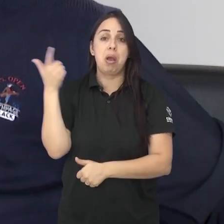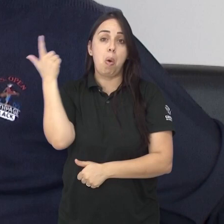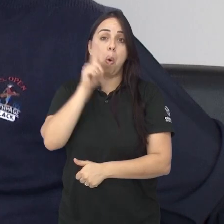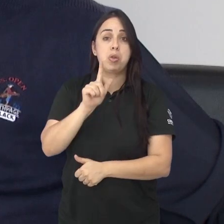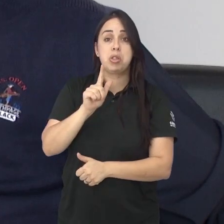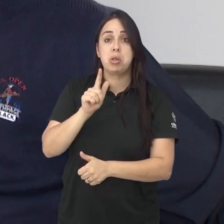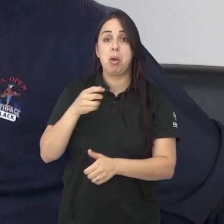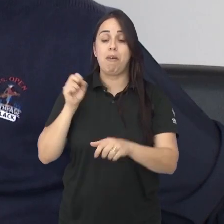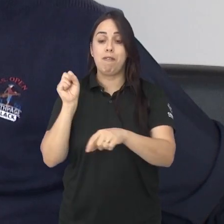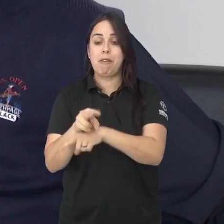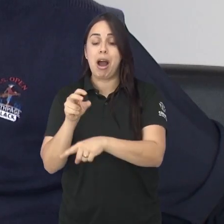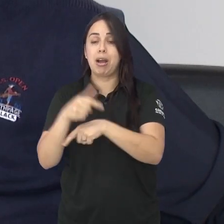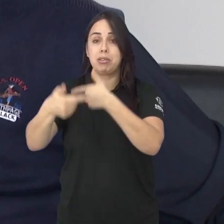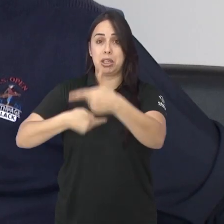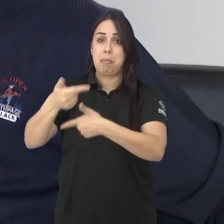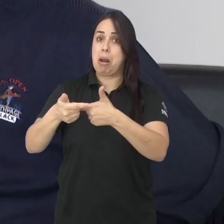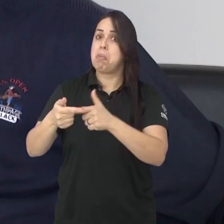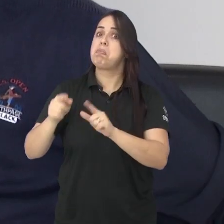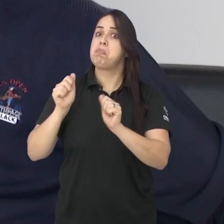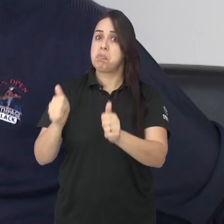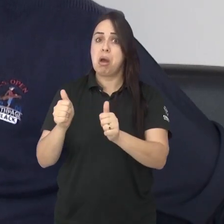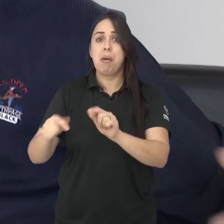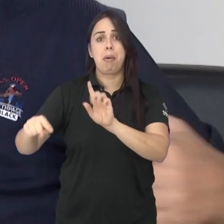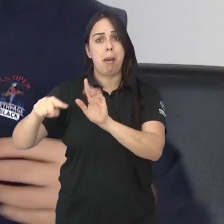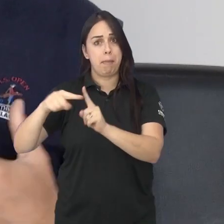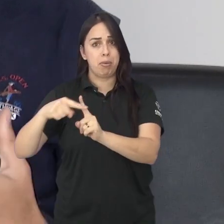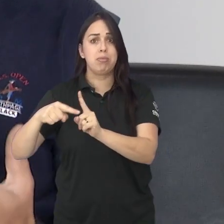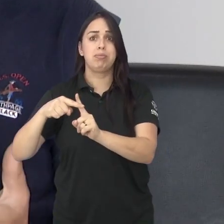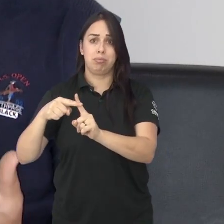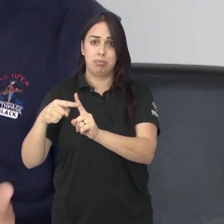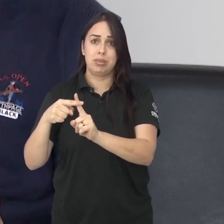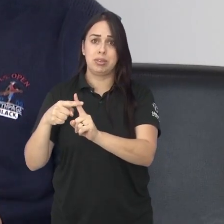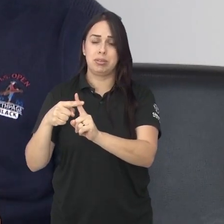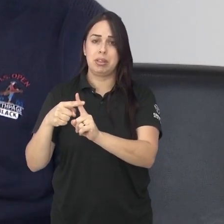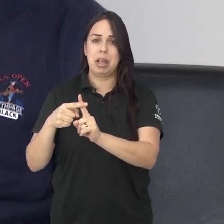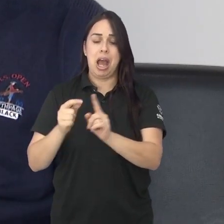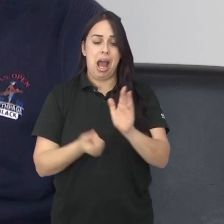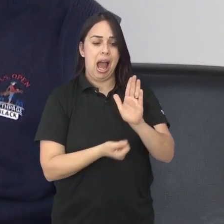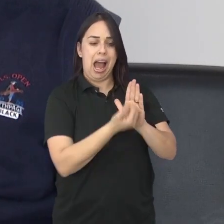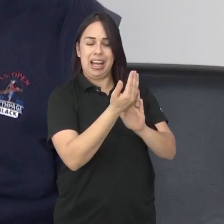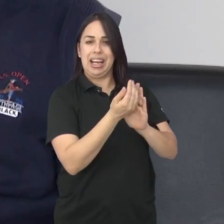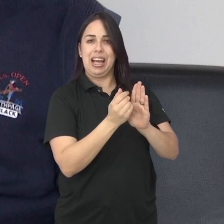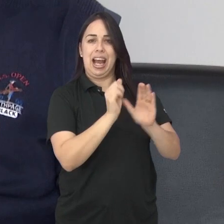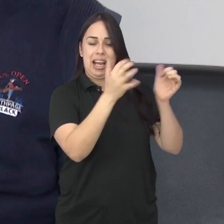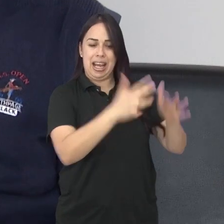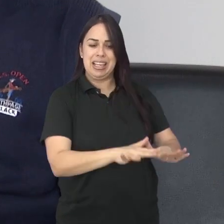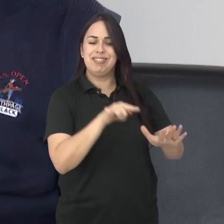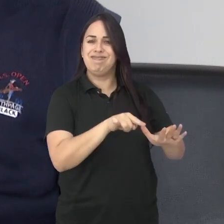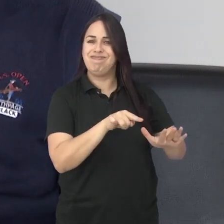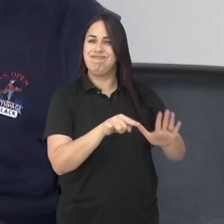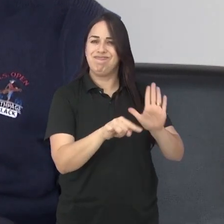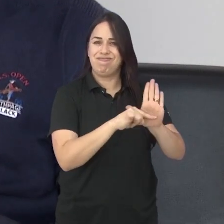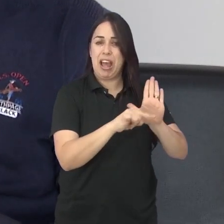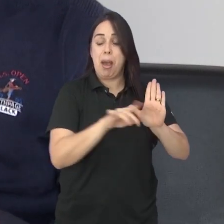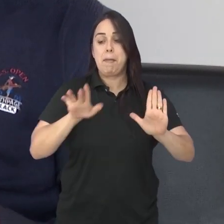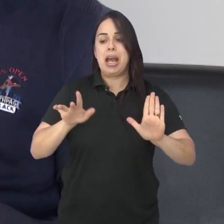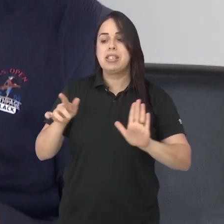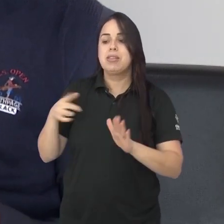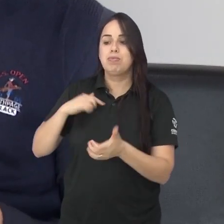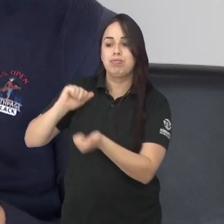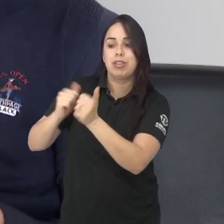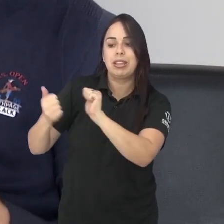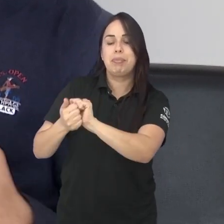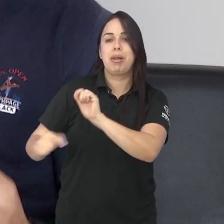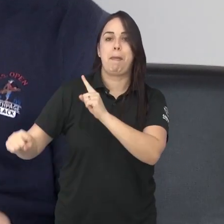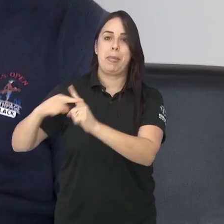gerando muitos postos de trabalho no setor de serviço. Isso é positivo. Esse é um dos lados positivos de uma crise, né? Você tem as empresas